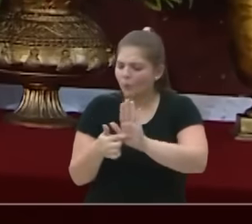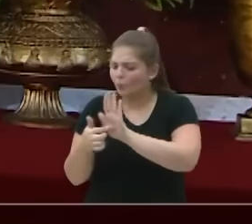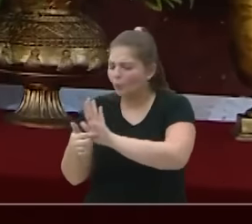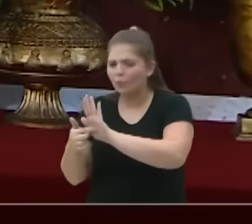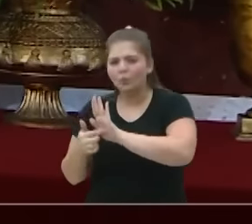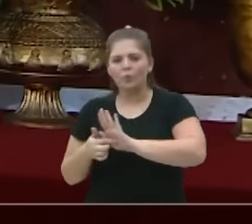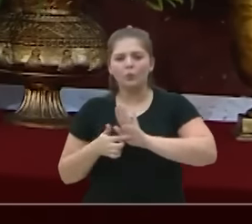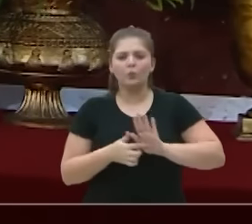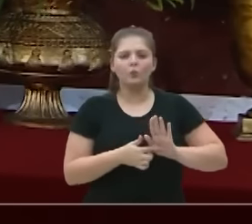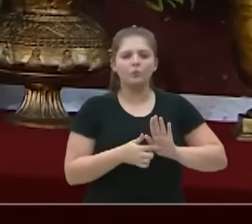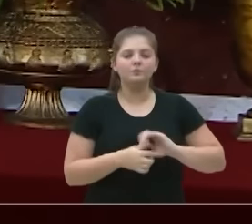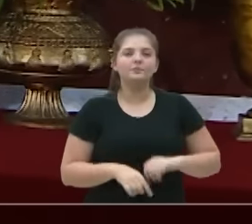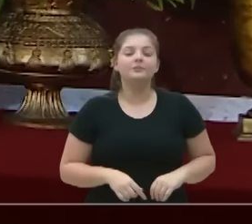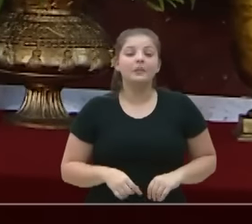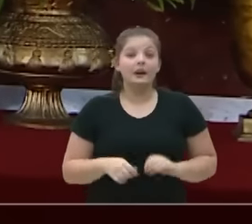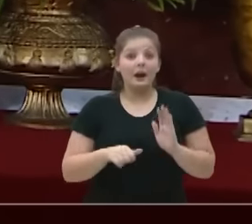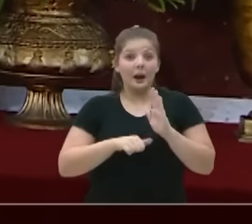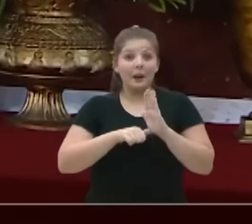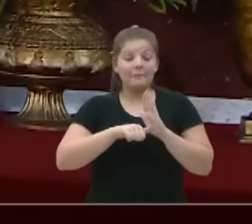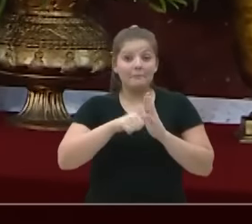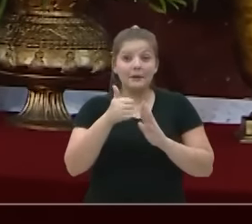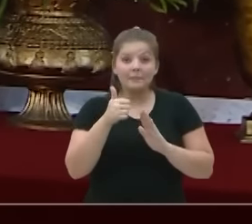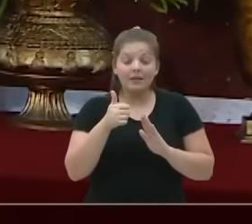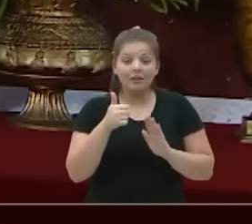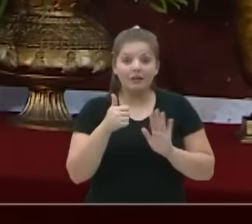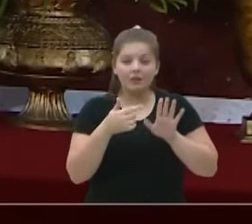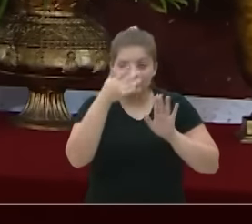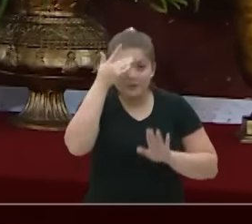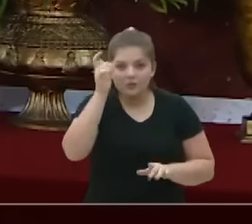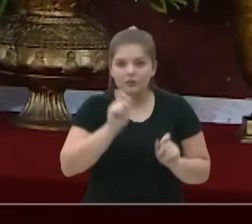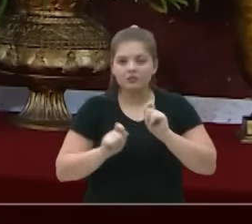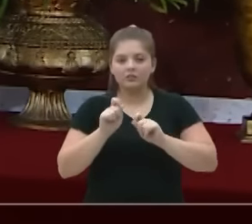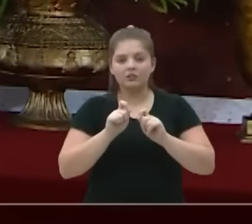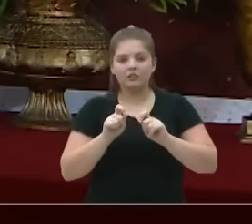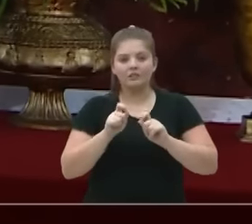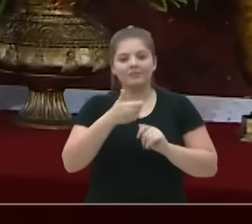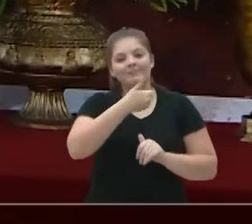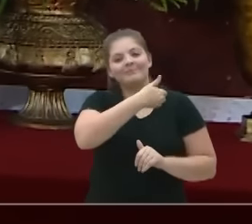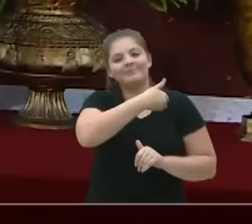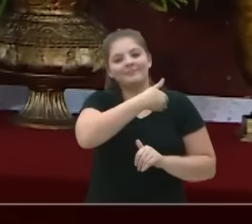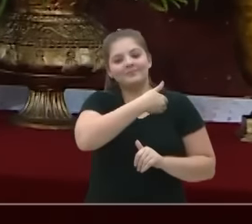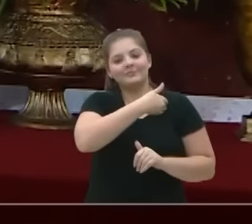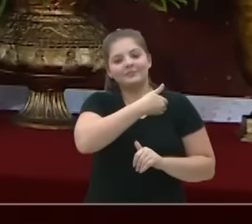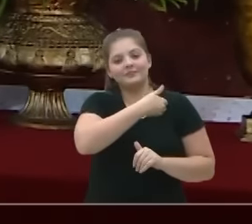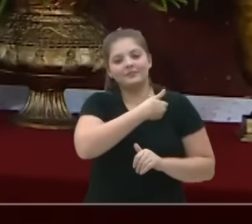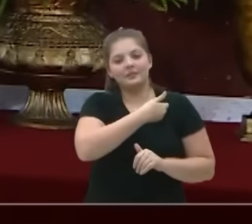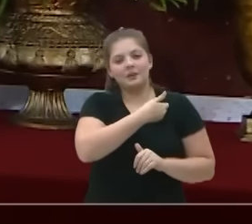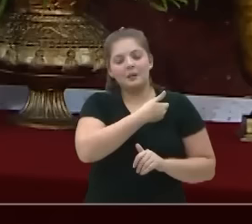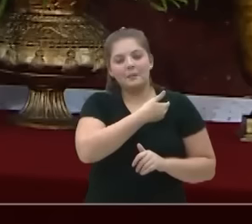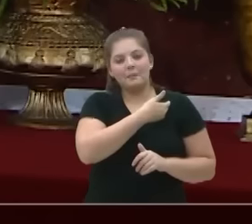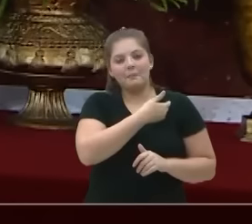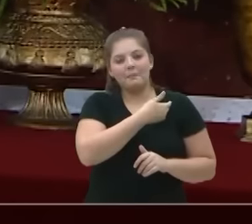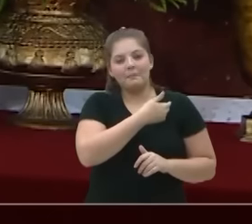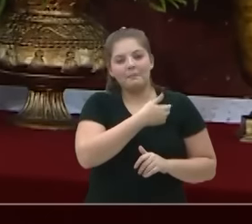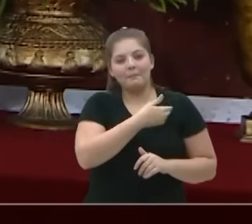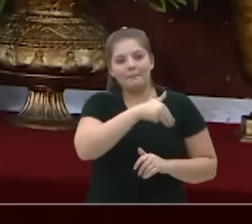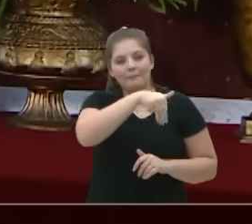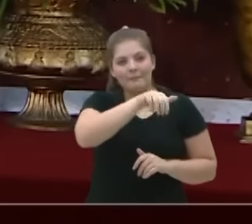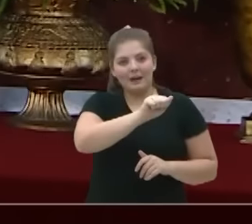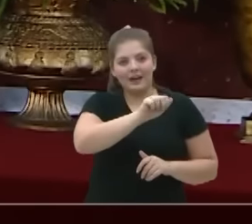A primeira de todas, a bem-aventurada, quem? Maria de Magdala. Tanto